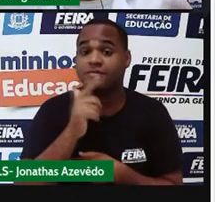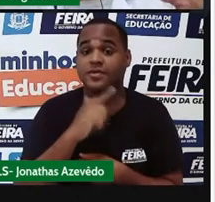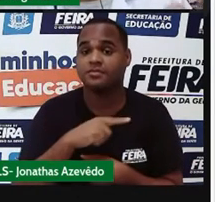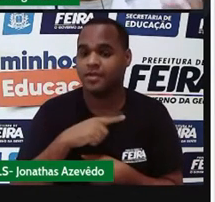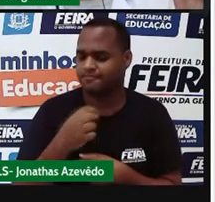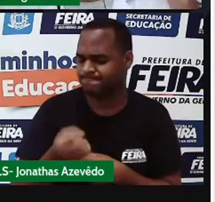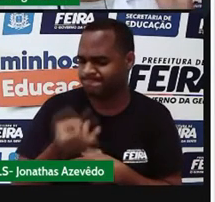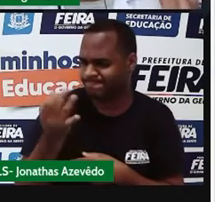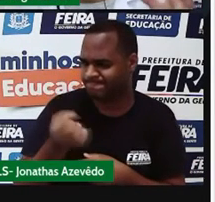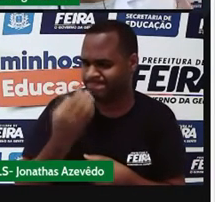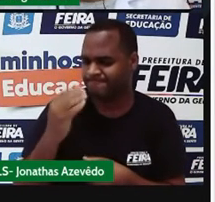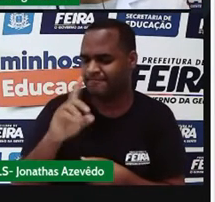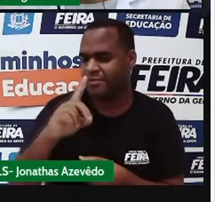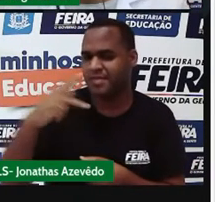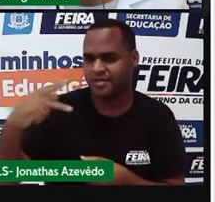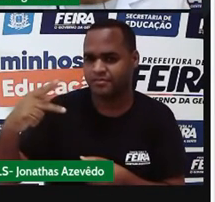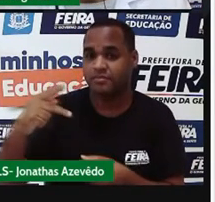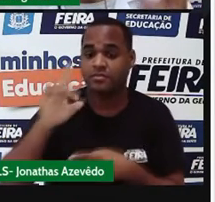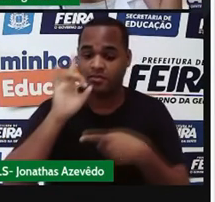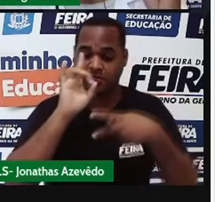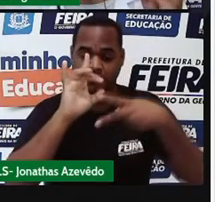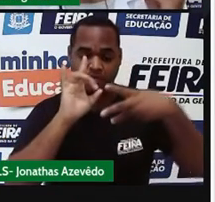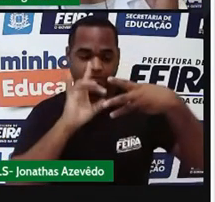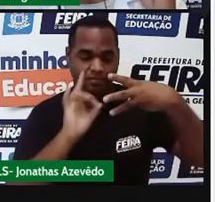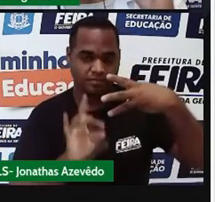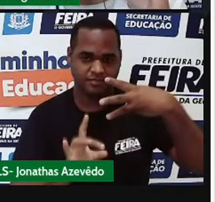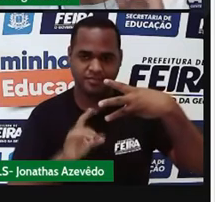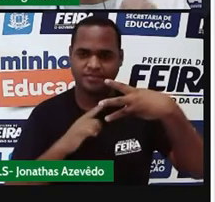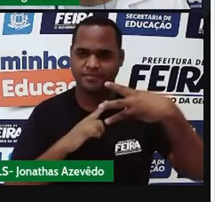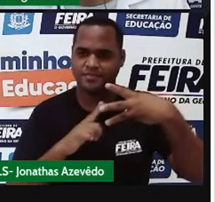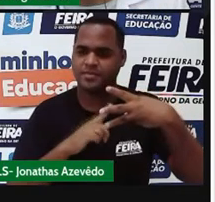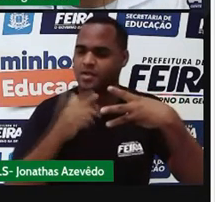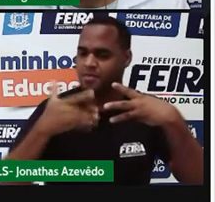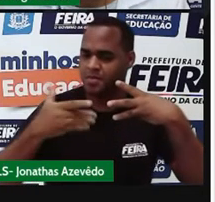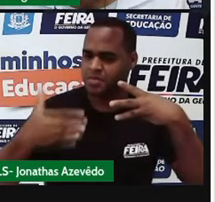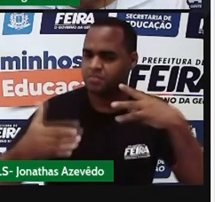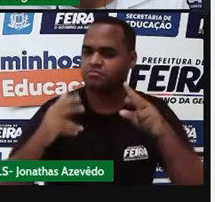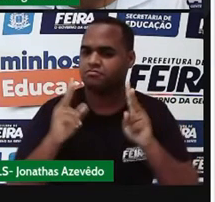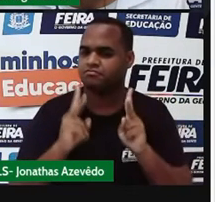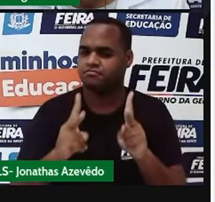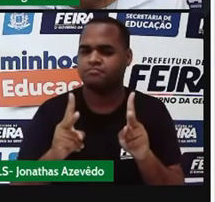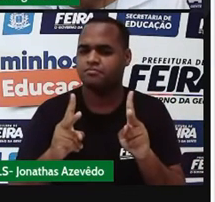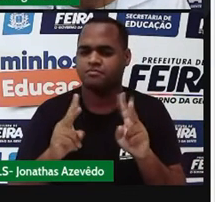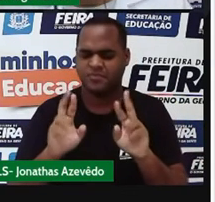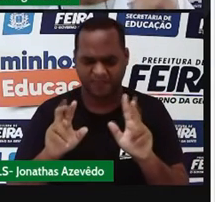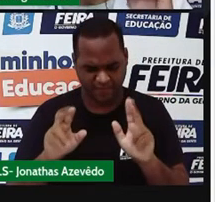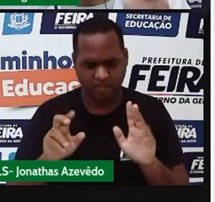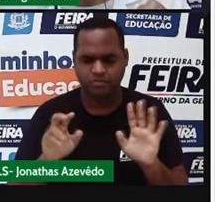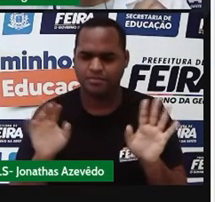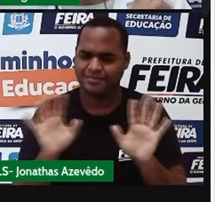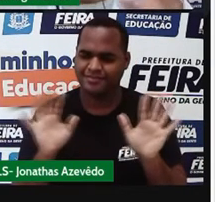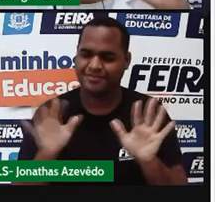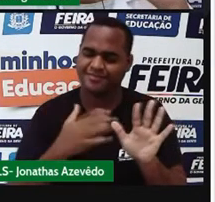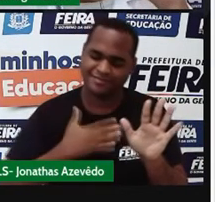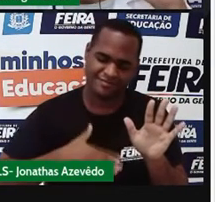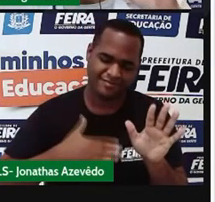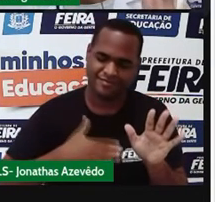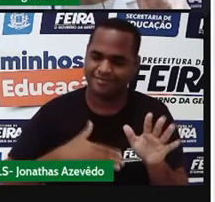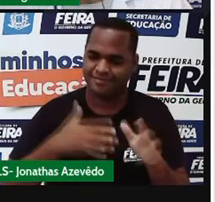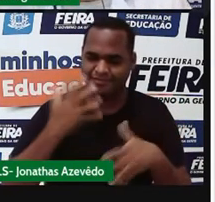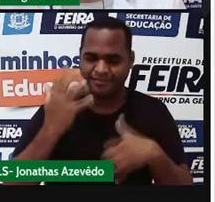para cada uma dessas dízimas tem um processo Zinho diferente tá porque